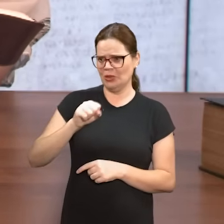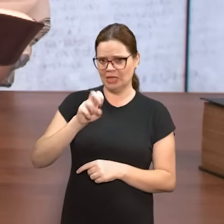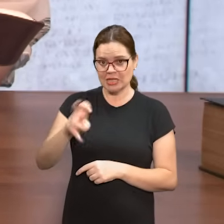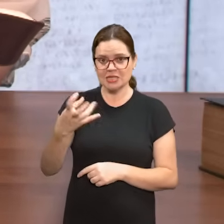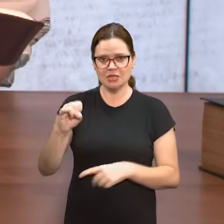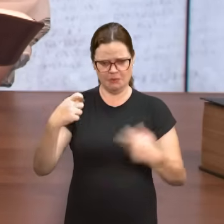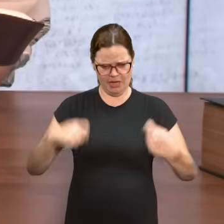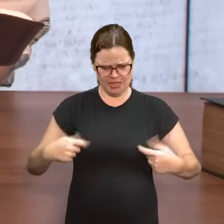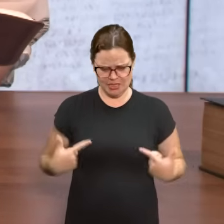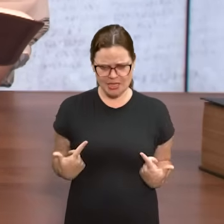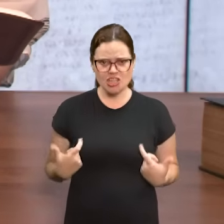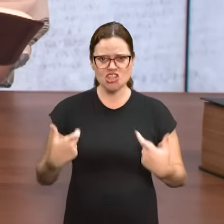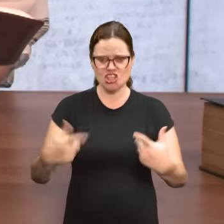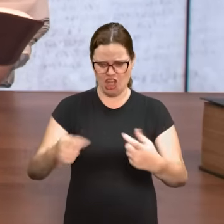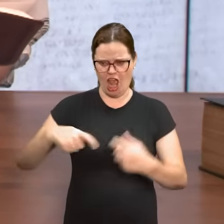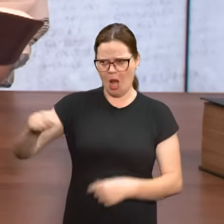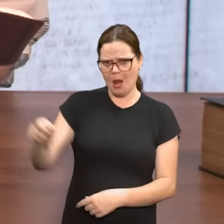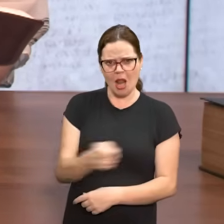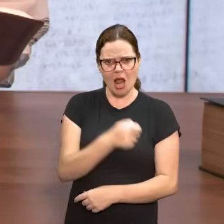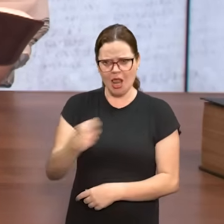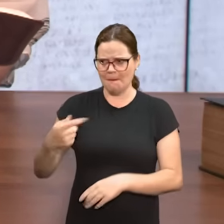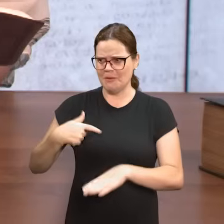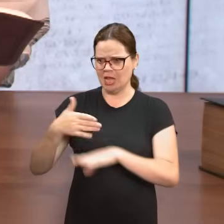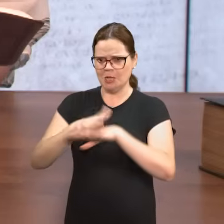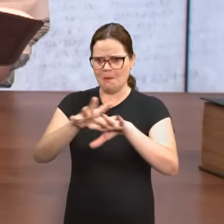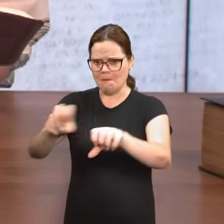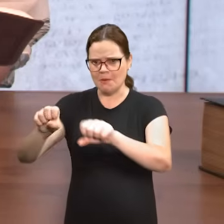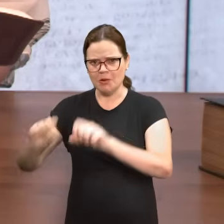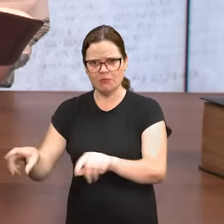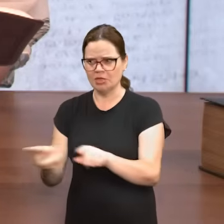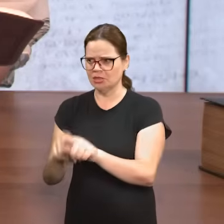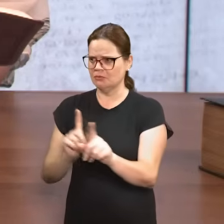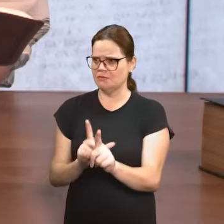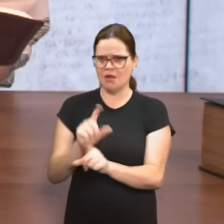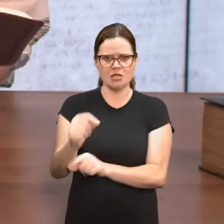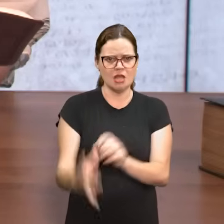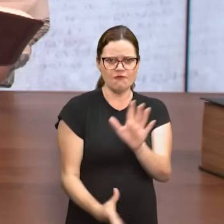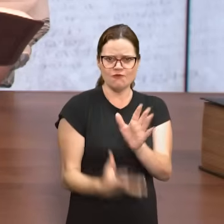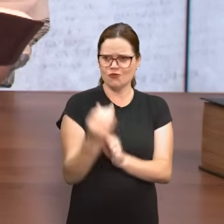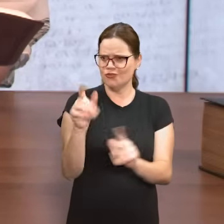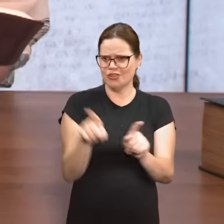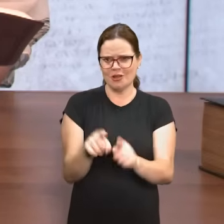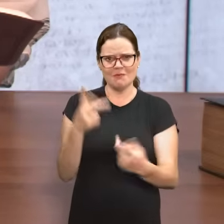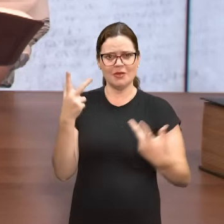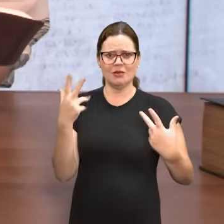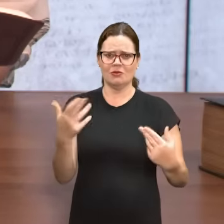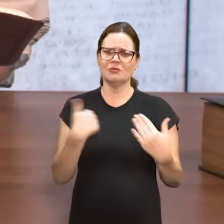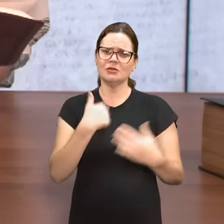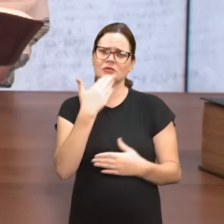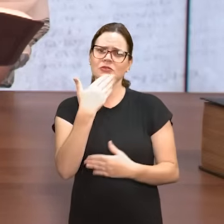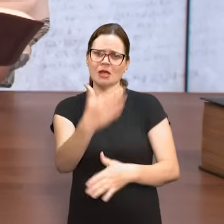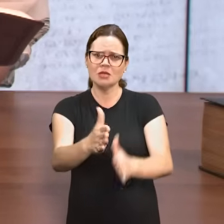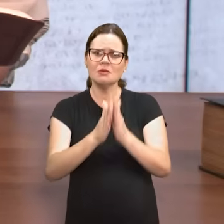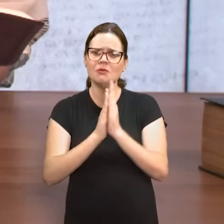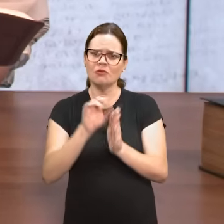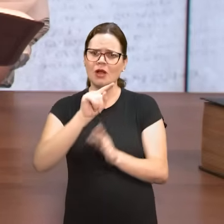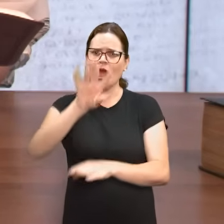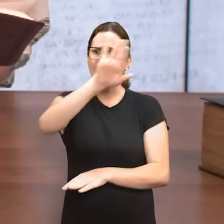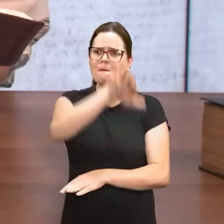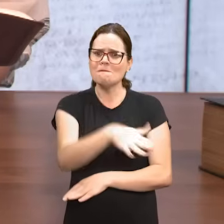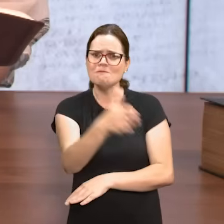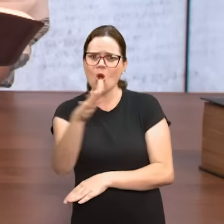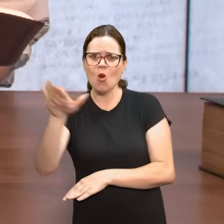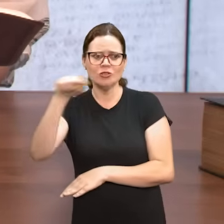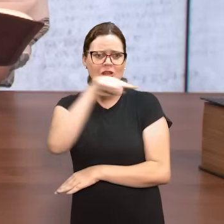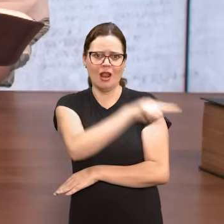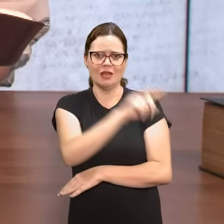e para sair e para entrar. Agora, pois, dá-me este monte de que o Senhor falou